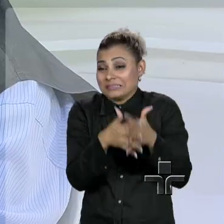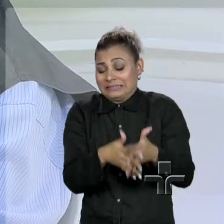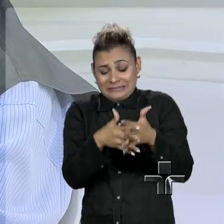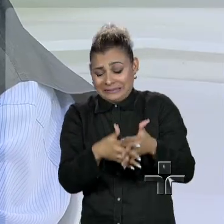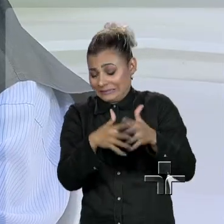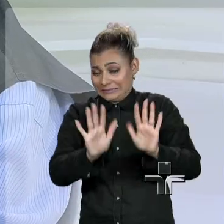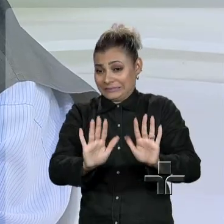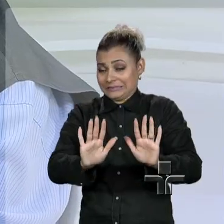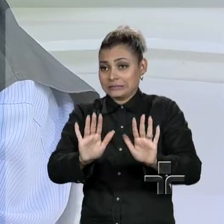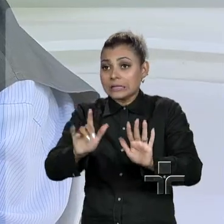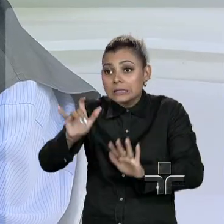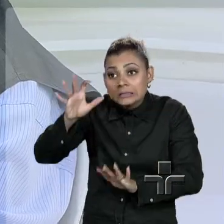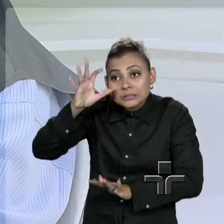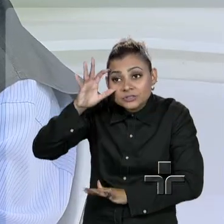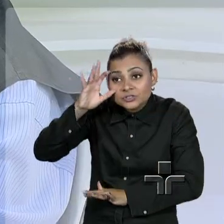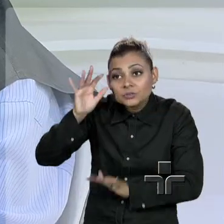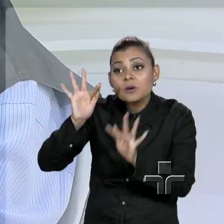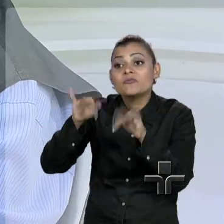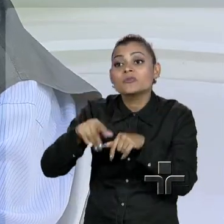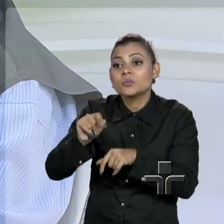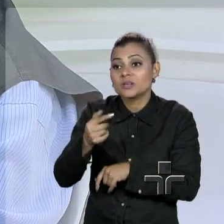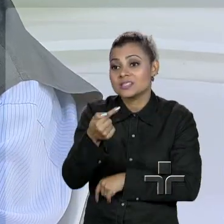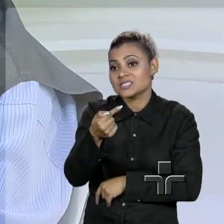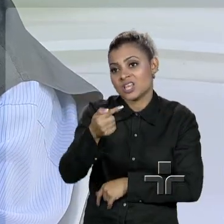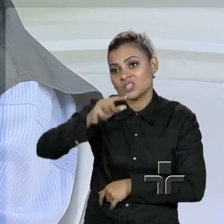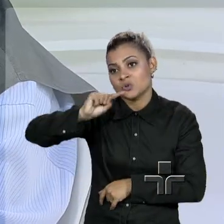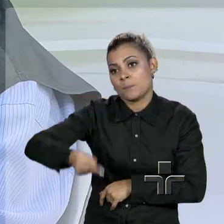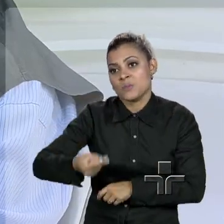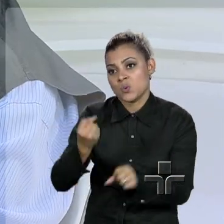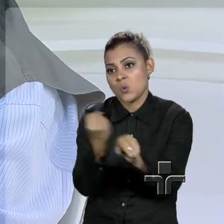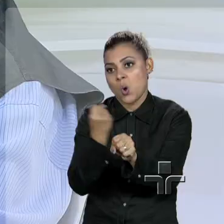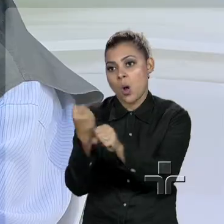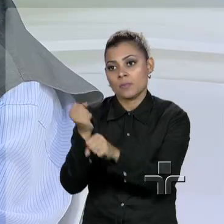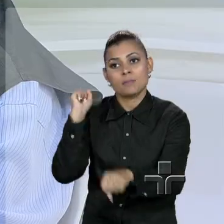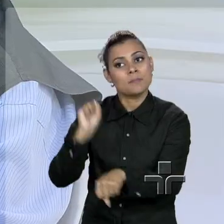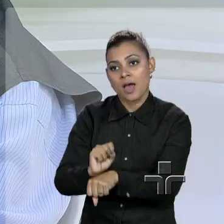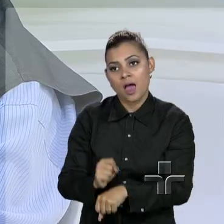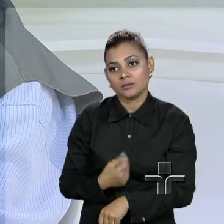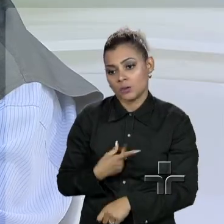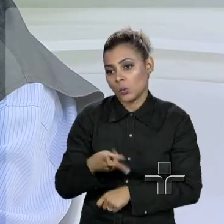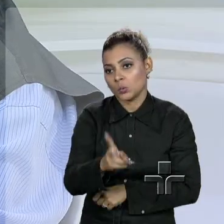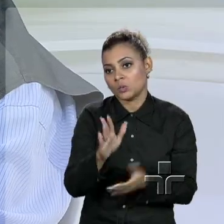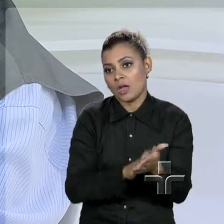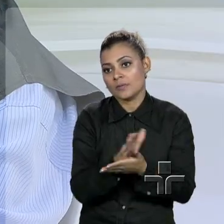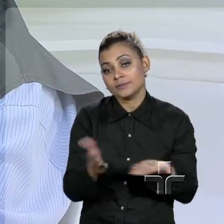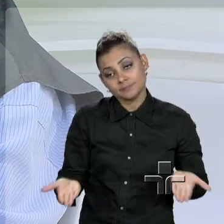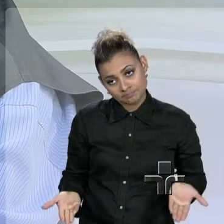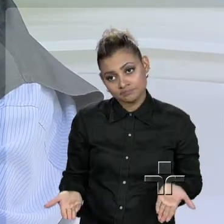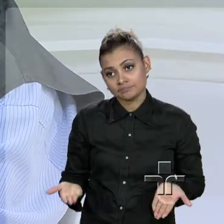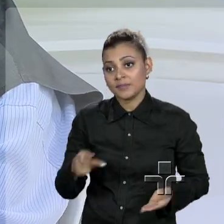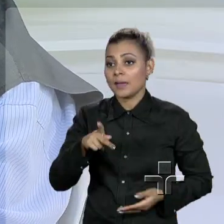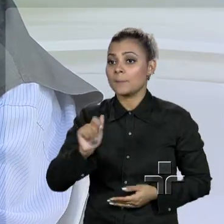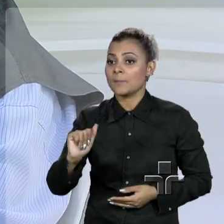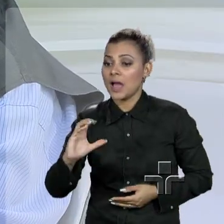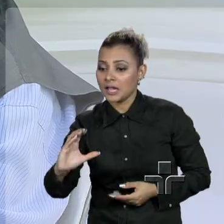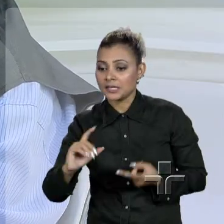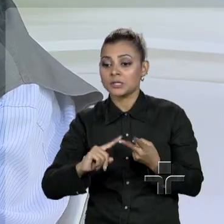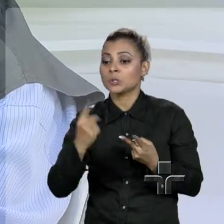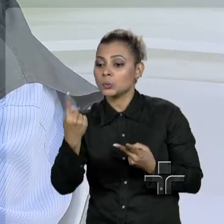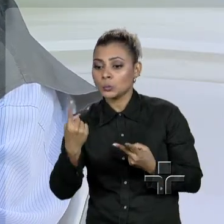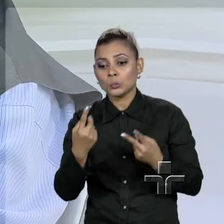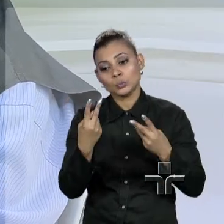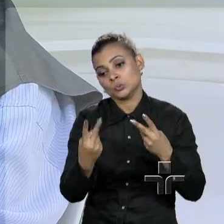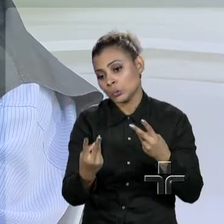A Dilma terminou com 7.000 obras paradas. Que era o PAC 1, PAC 2, PAC 3,